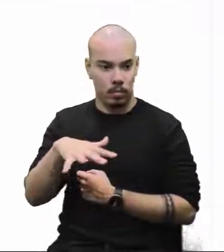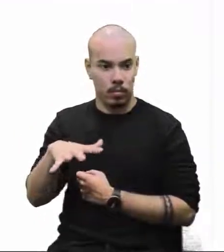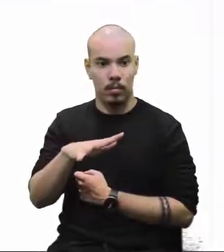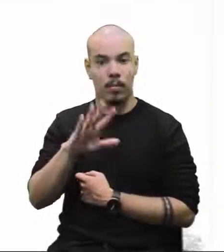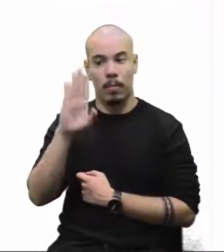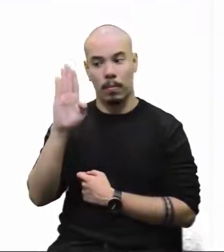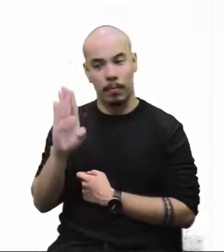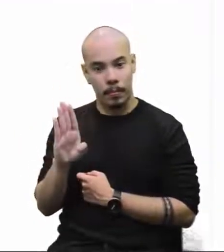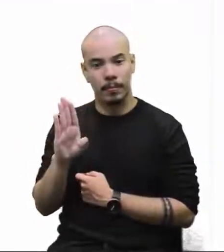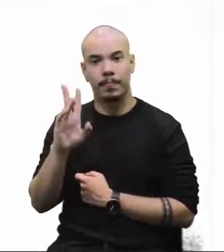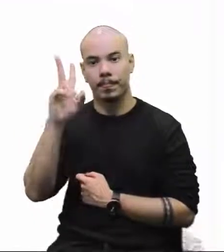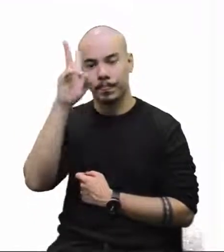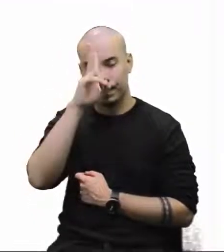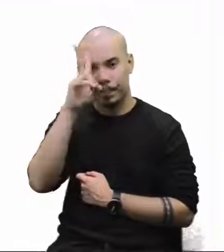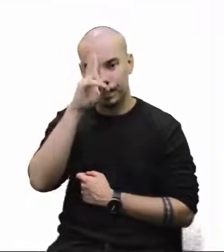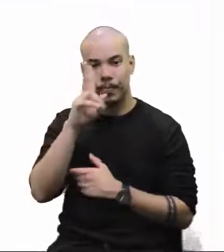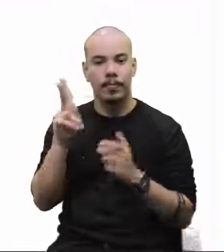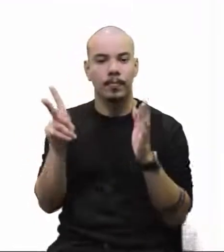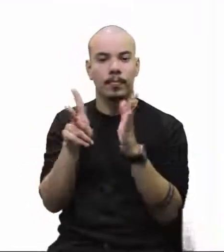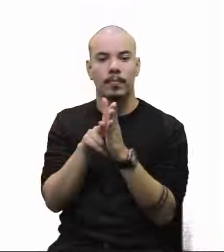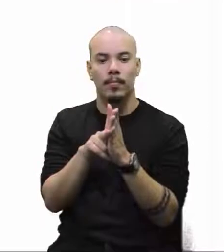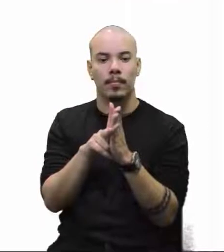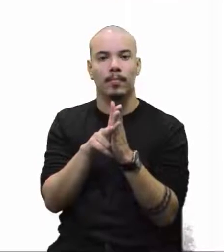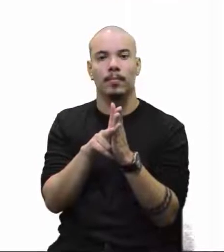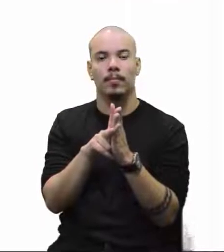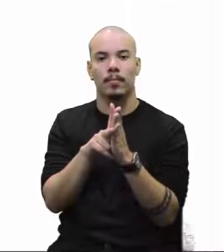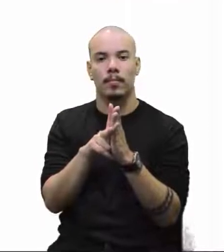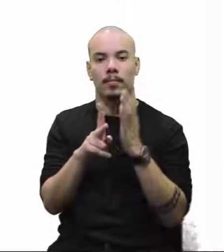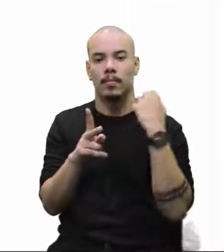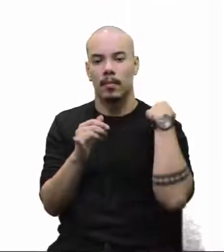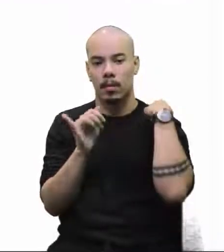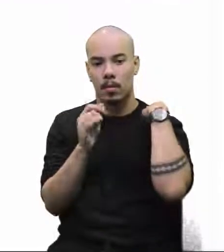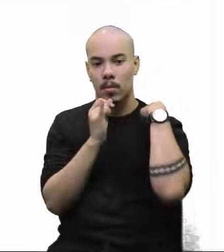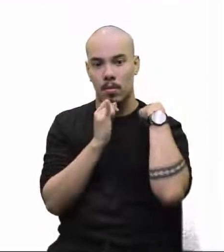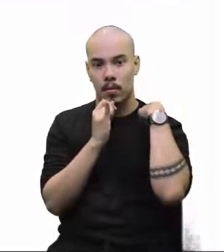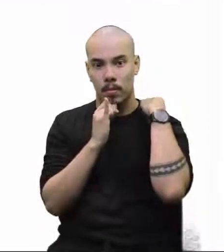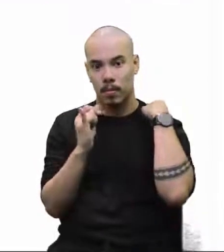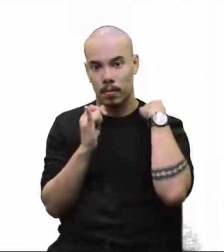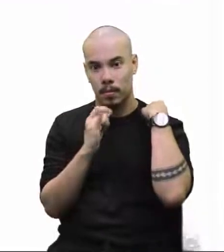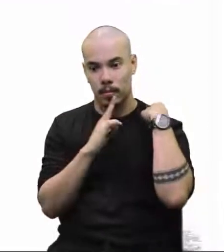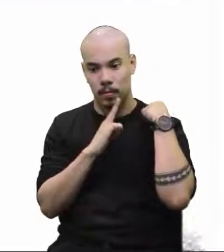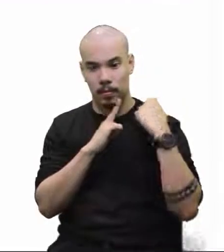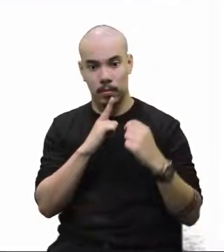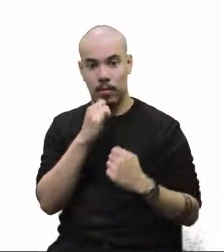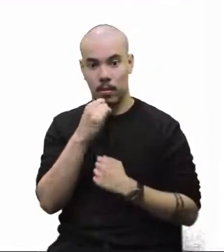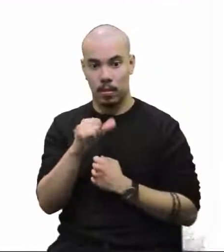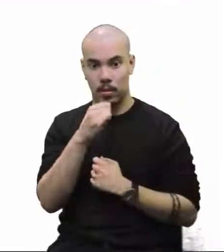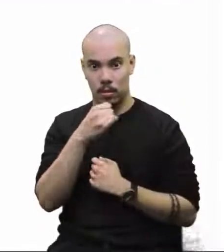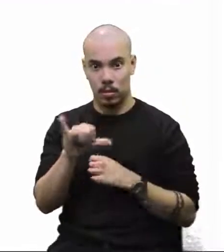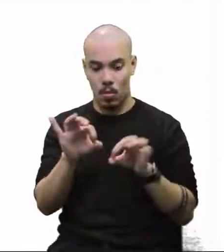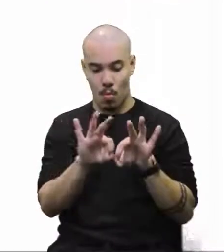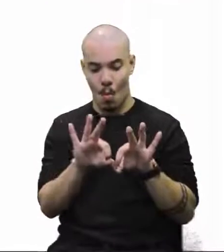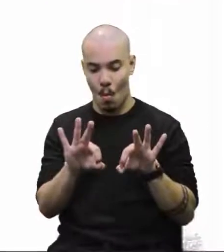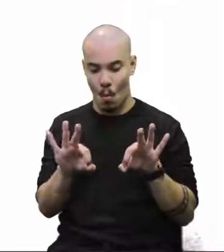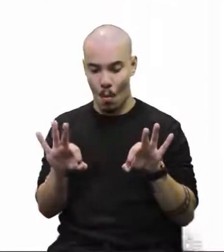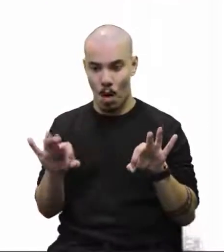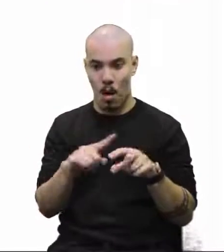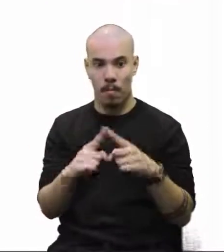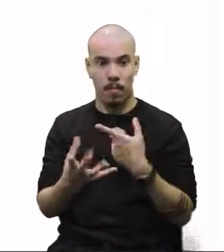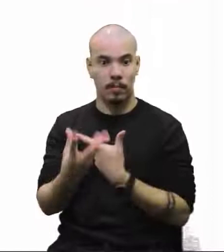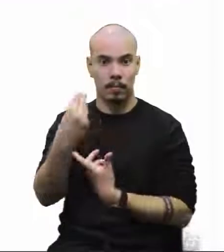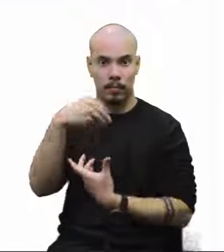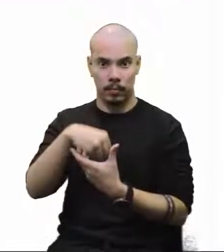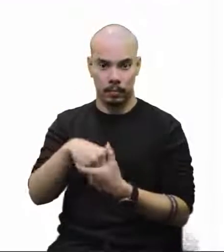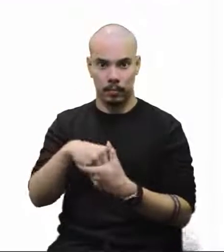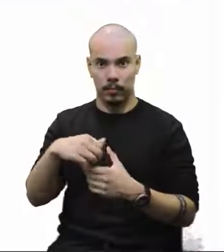B. Lembrando que a corrente que passa no fio produz um campo, mas esse condutor está dentro